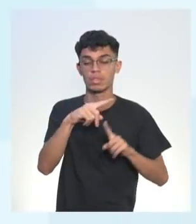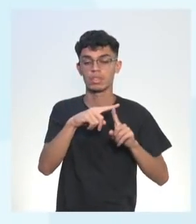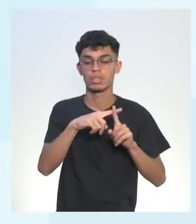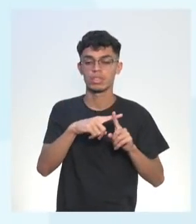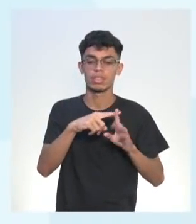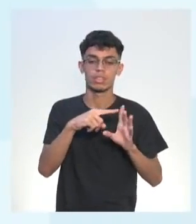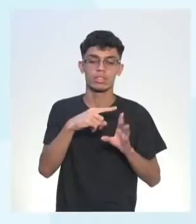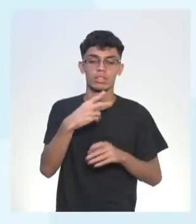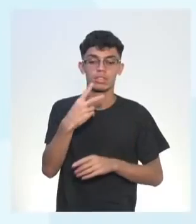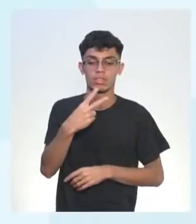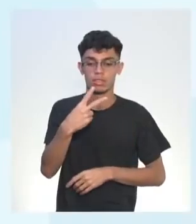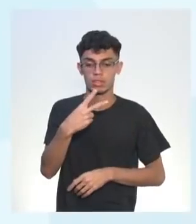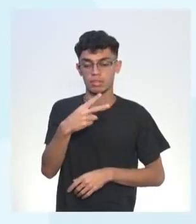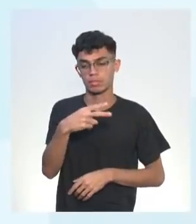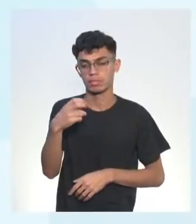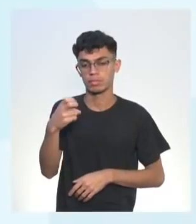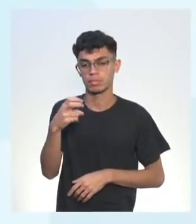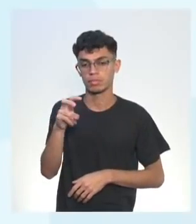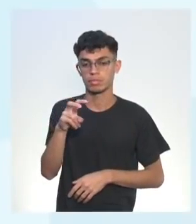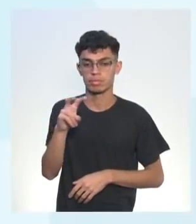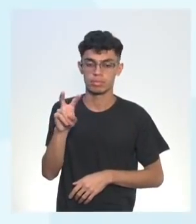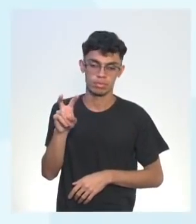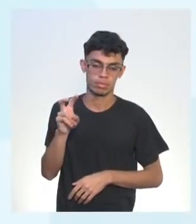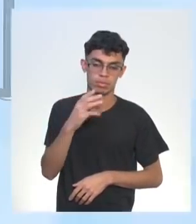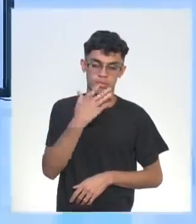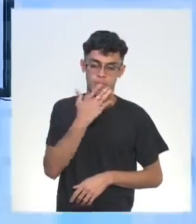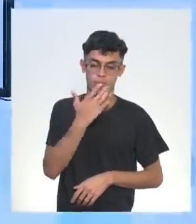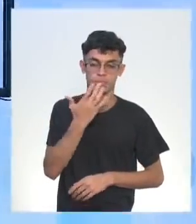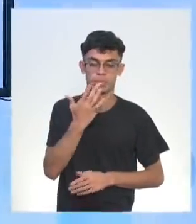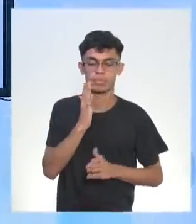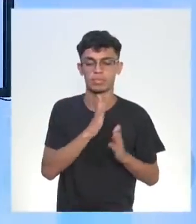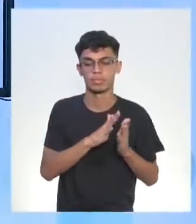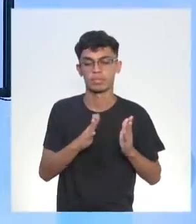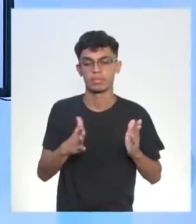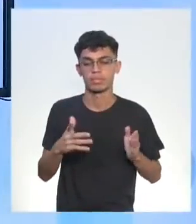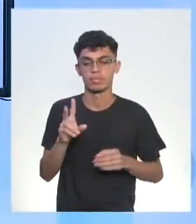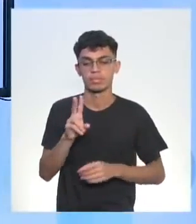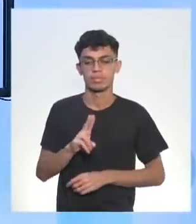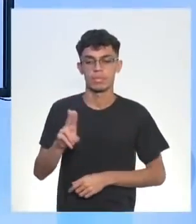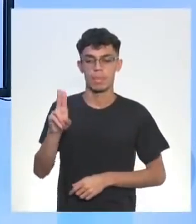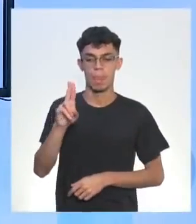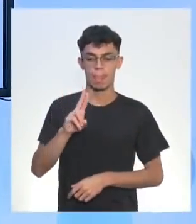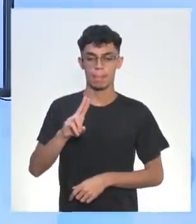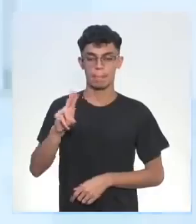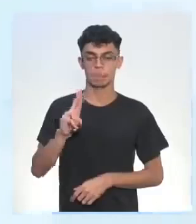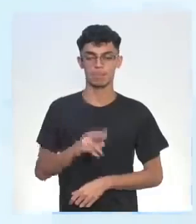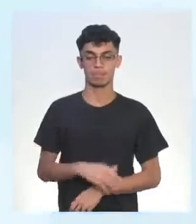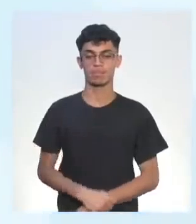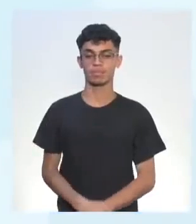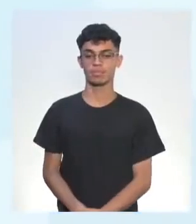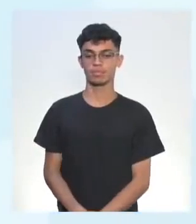a mesma coisa fazer de pouquinho em pouquinho ou fazer tudo de uma vez. Então, eu vou usar isso para a gente